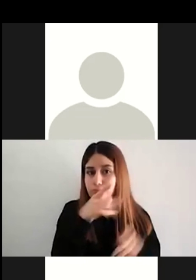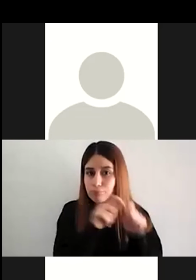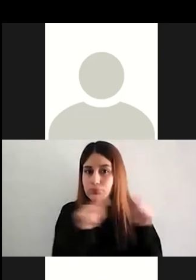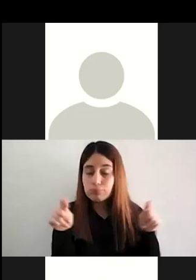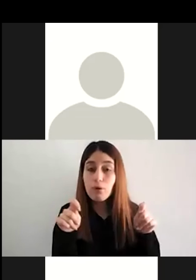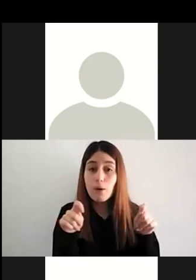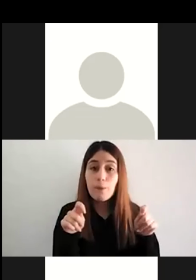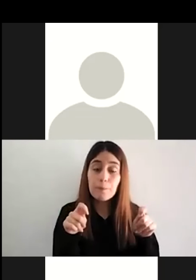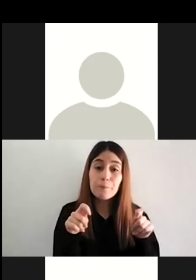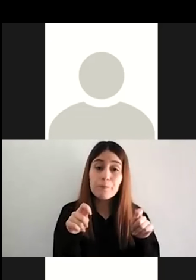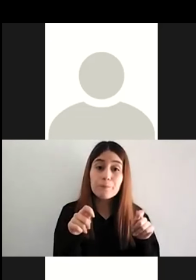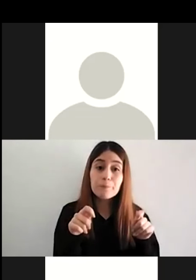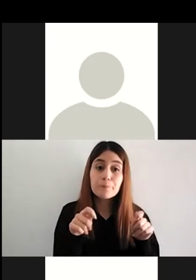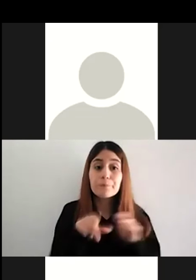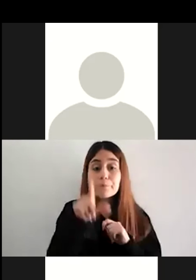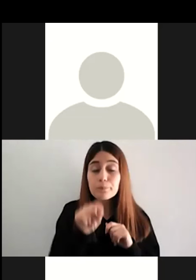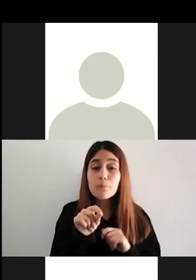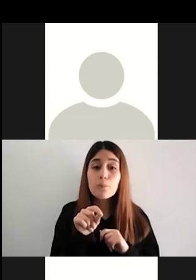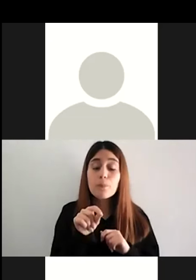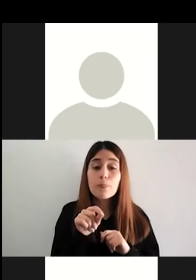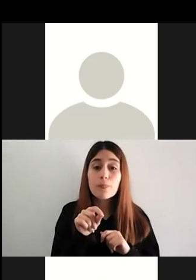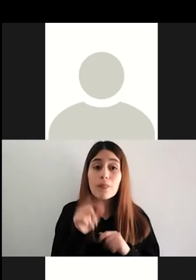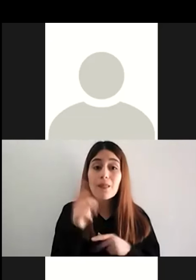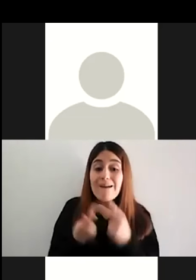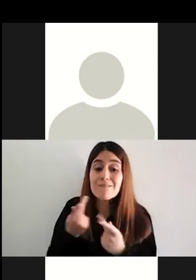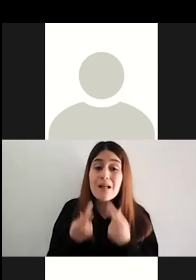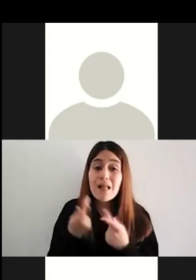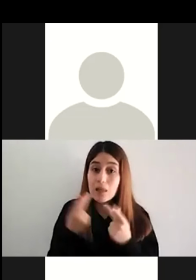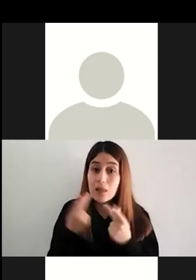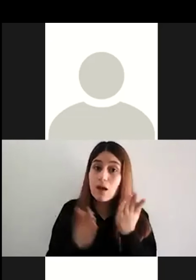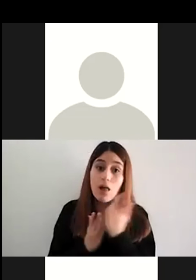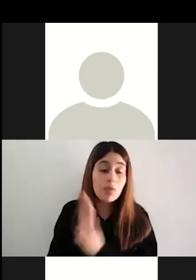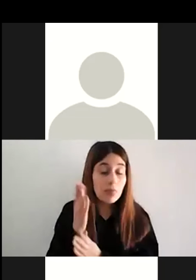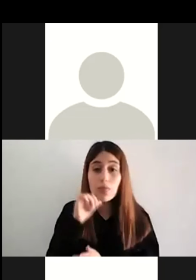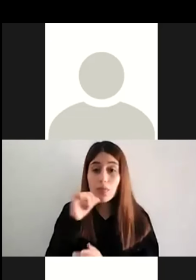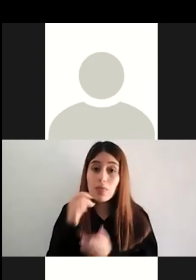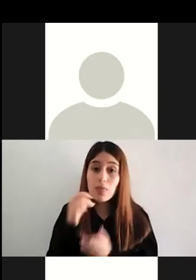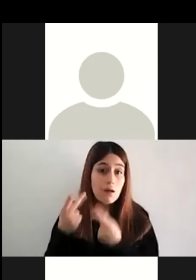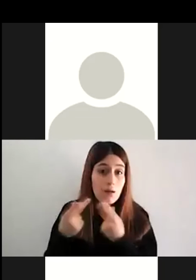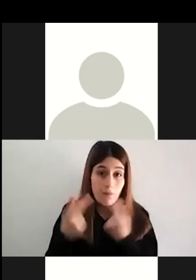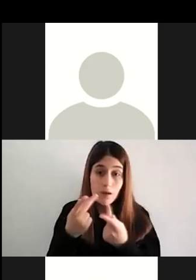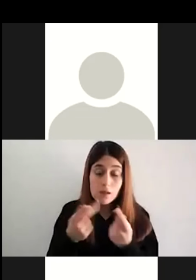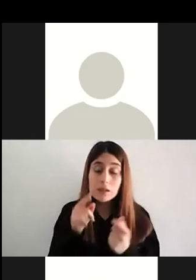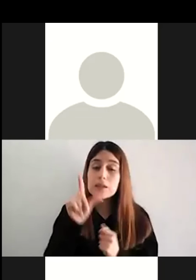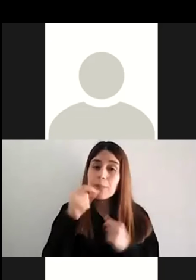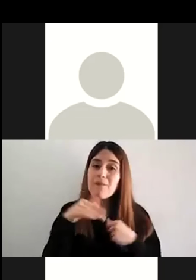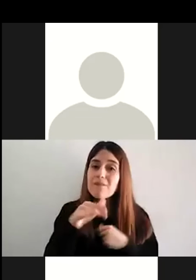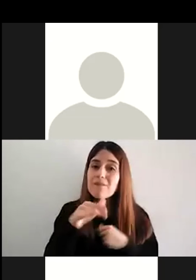candidaturas e não obstante também a avaliação ser feita continuamente, está de ser desenvolvido um